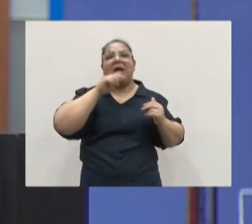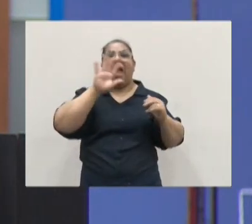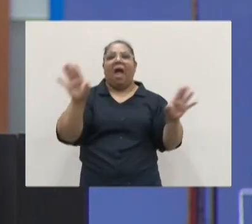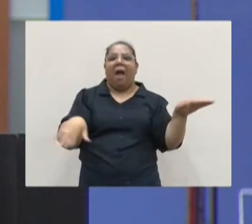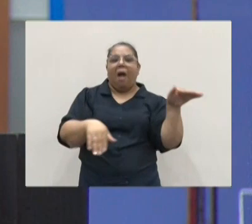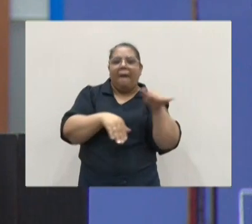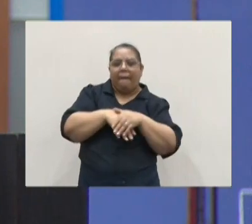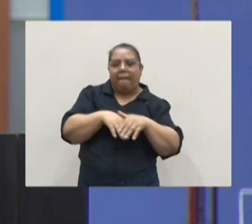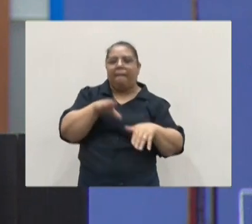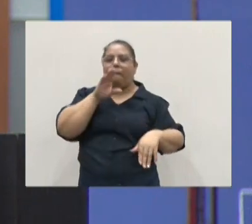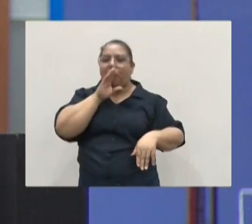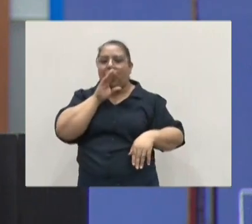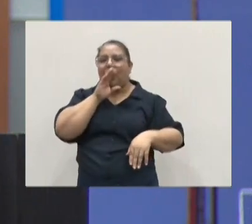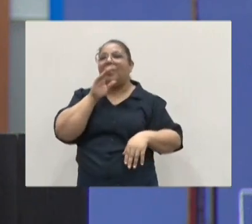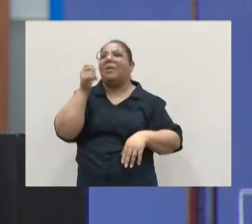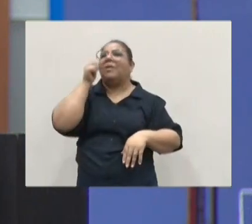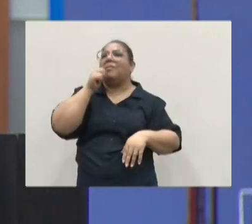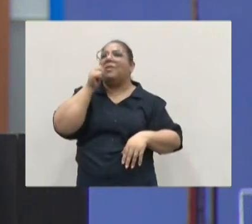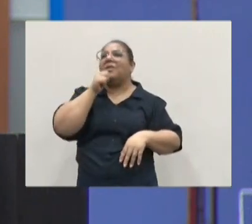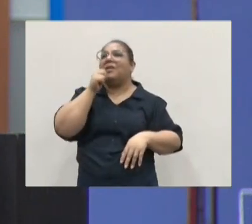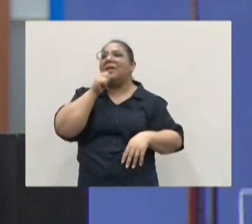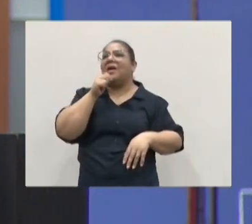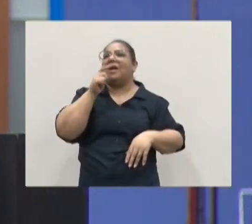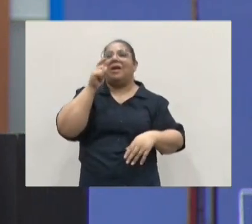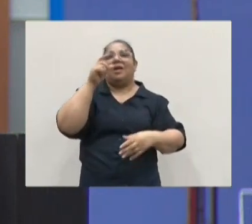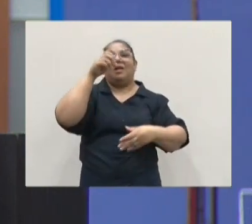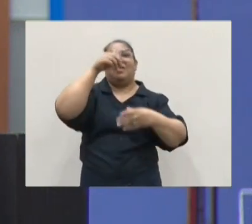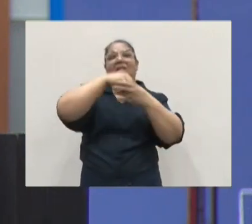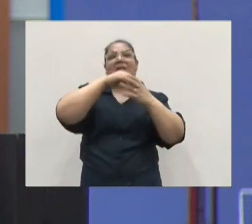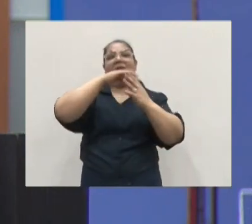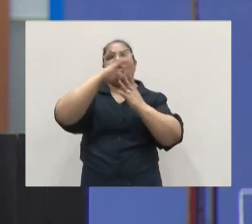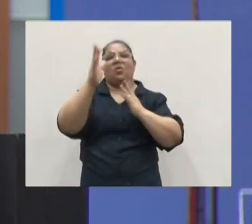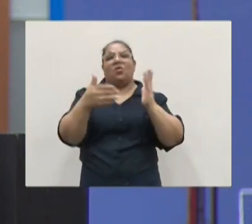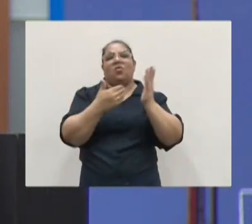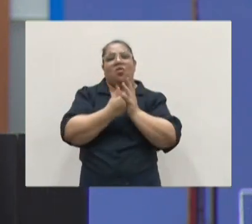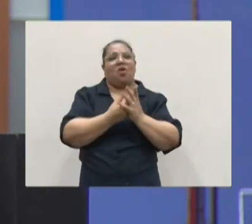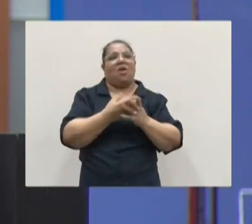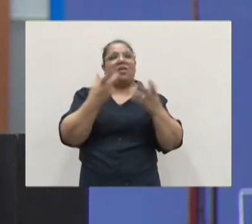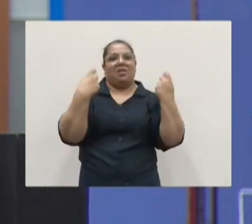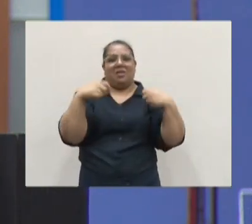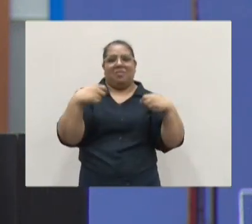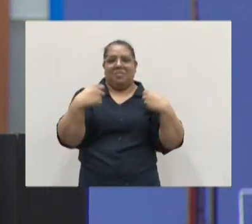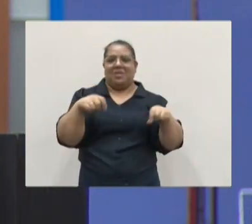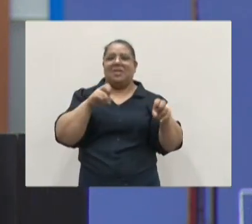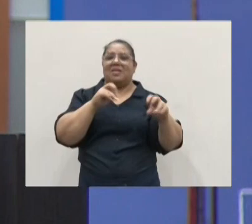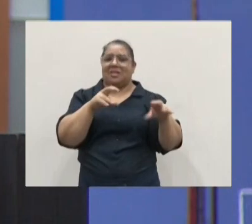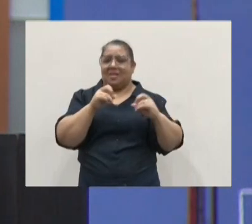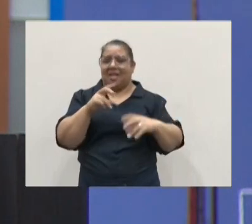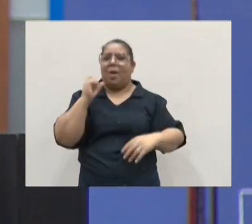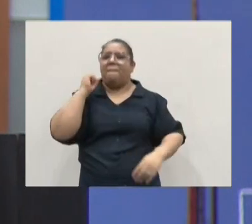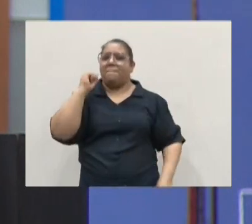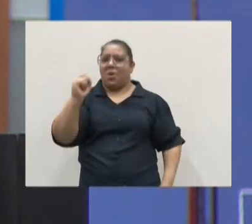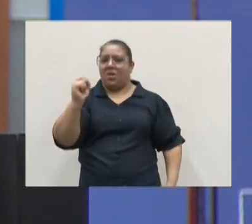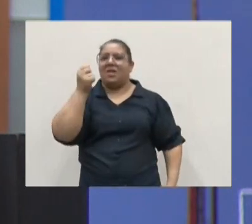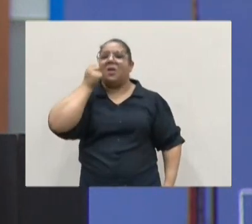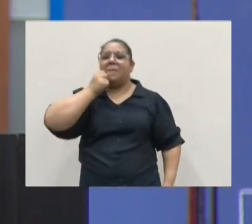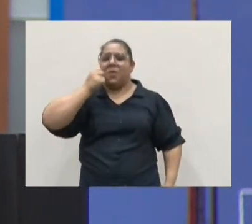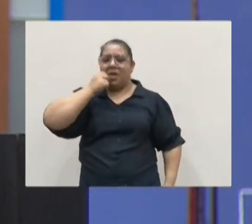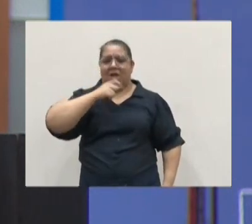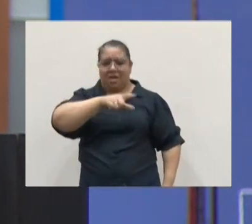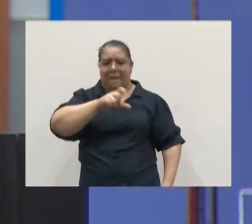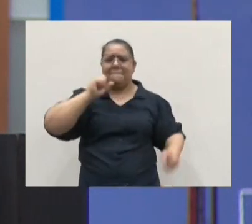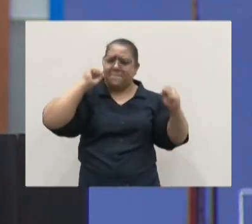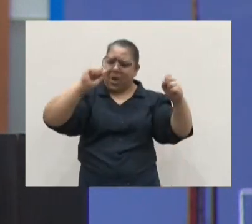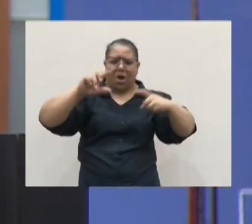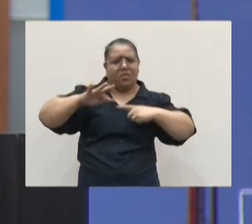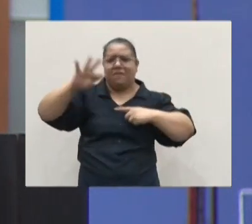serem reféns de relacionamentos abusivos Começa dentro da escola é tarefa Nossa como mulheres dizer as meninas